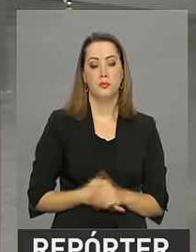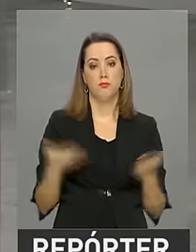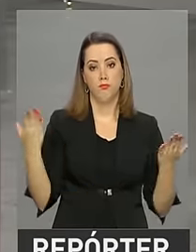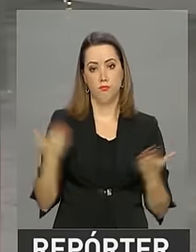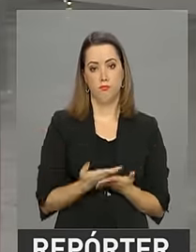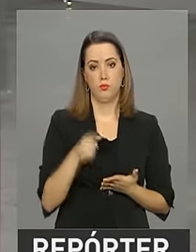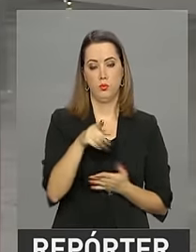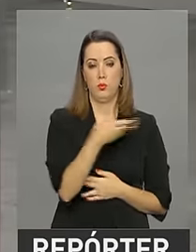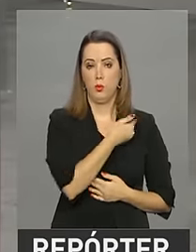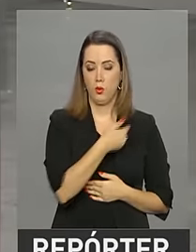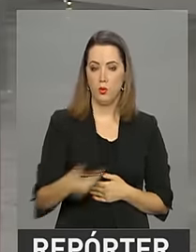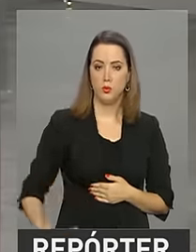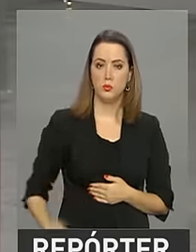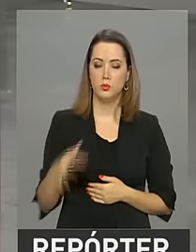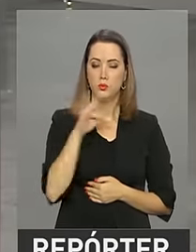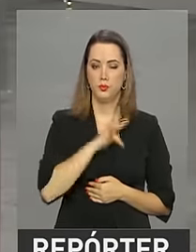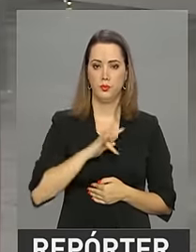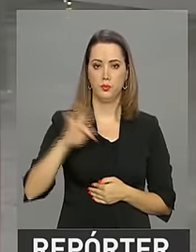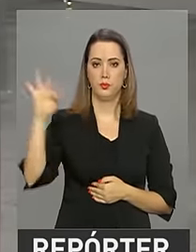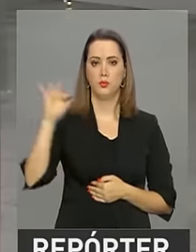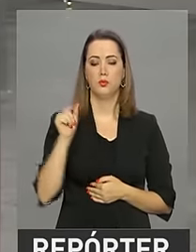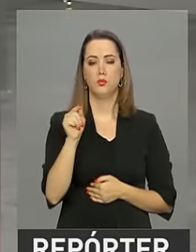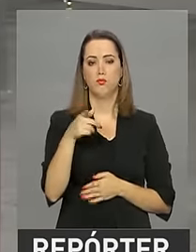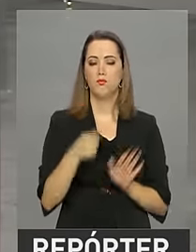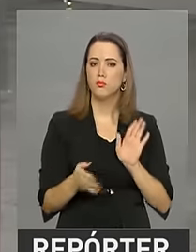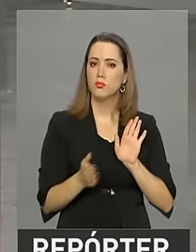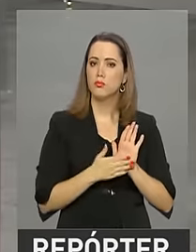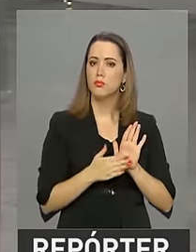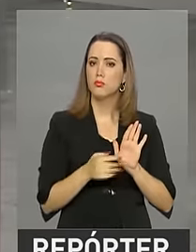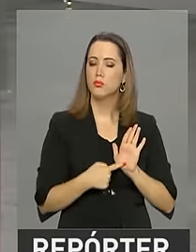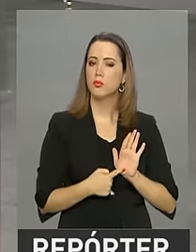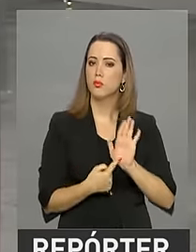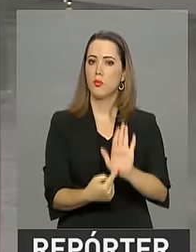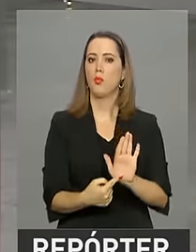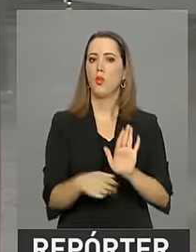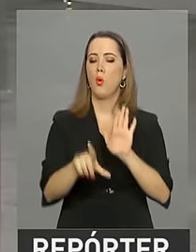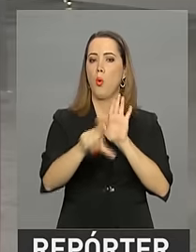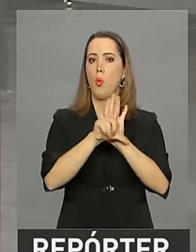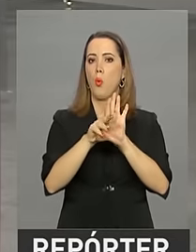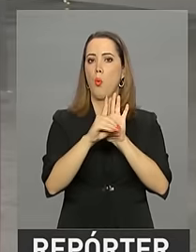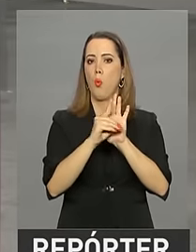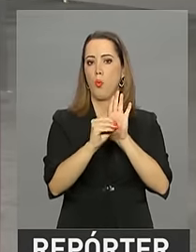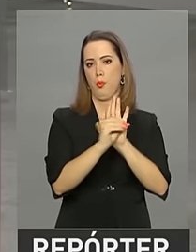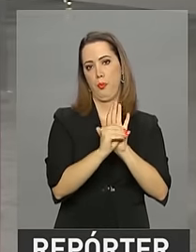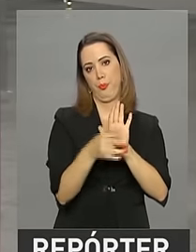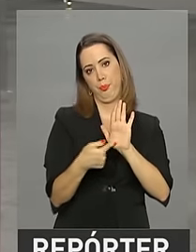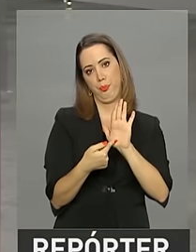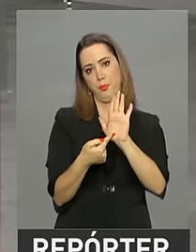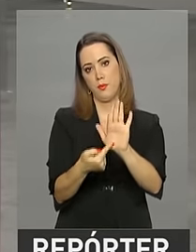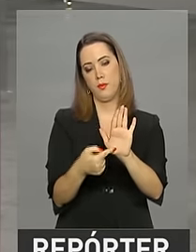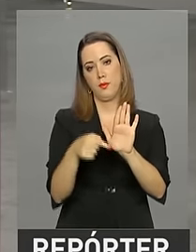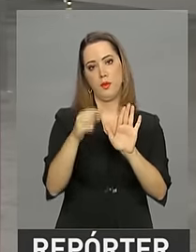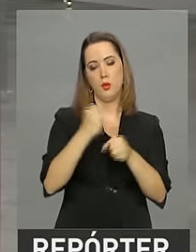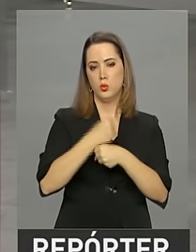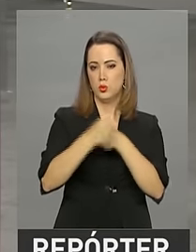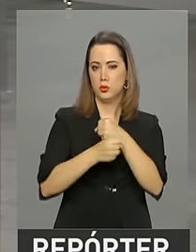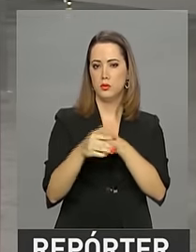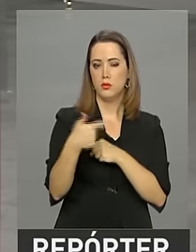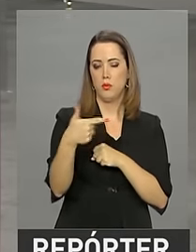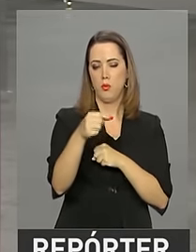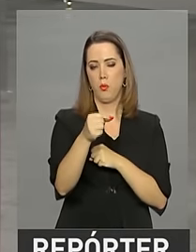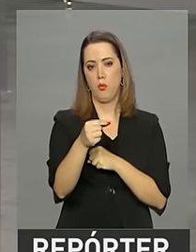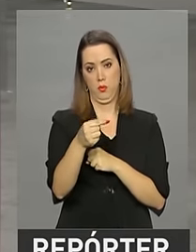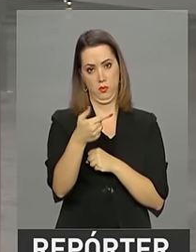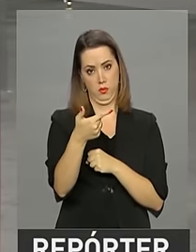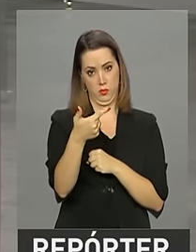hoje o governo federal T de apresentar ao congresso nacional o projeto de lei do orçamento de 2017 depois de